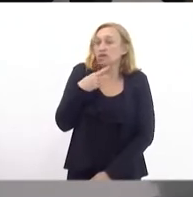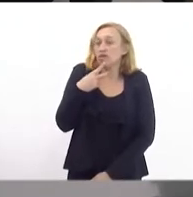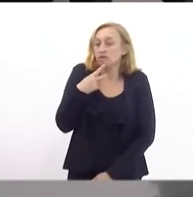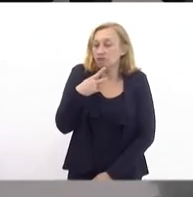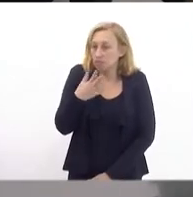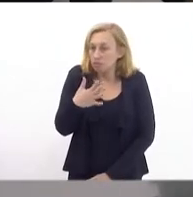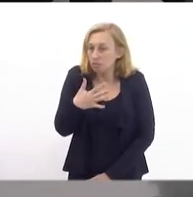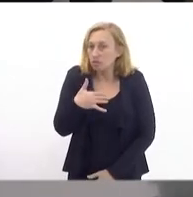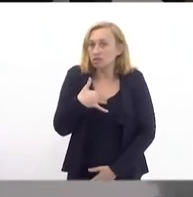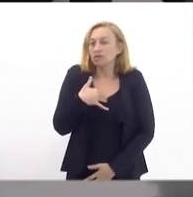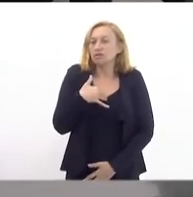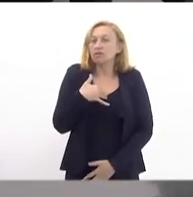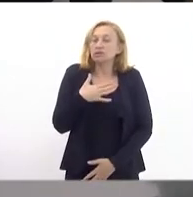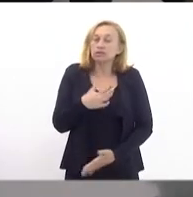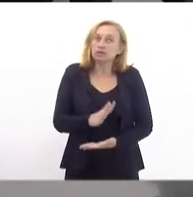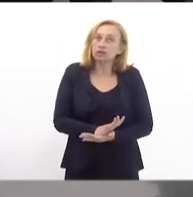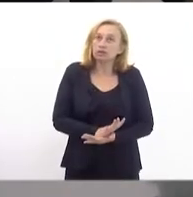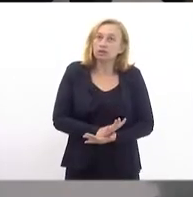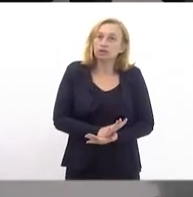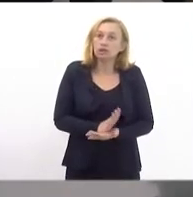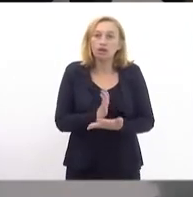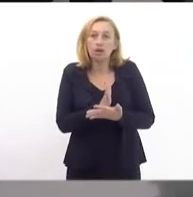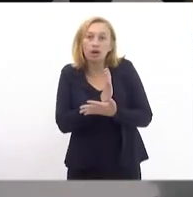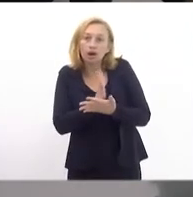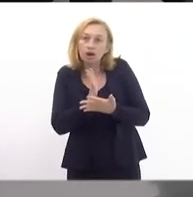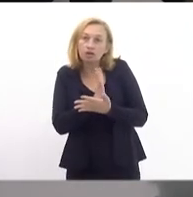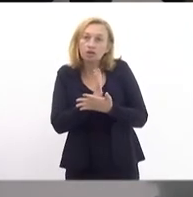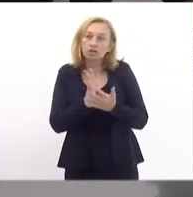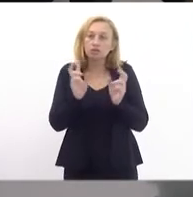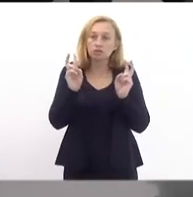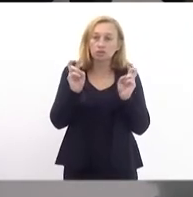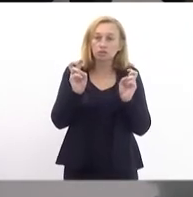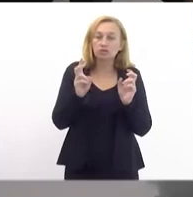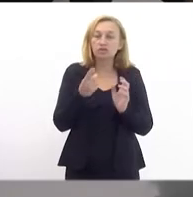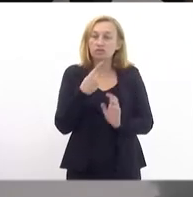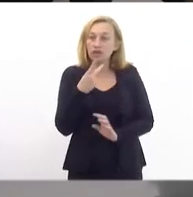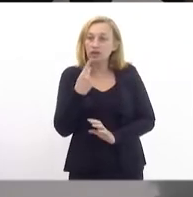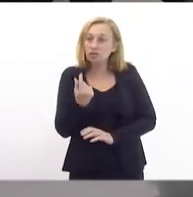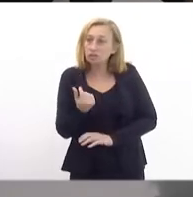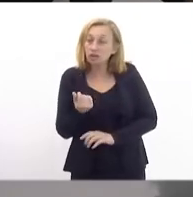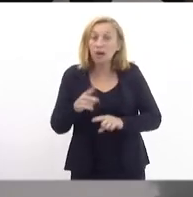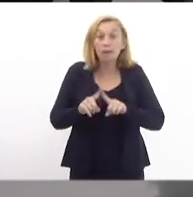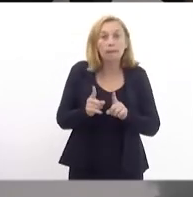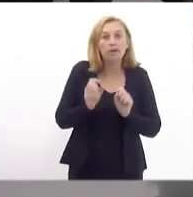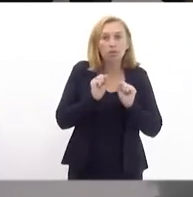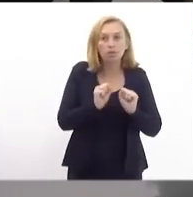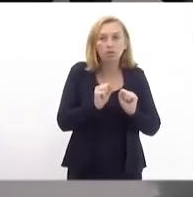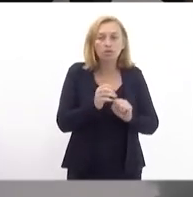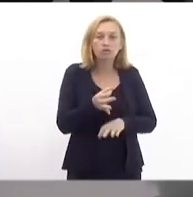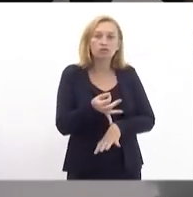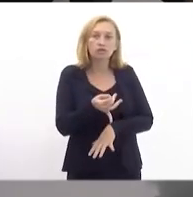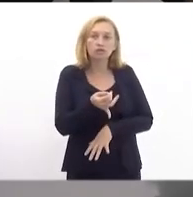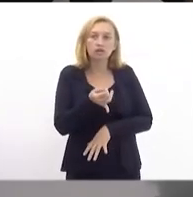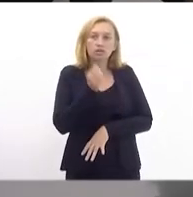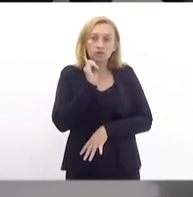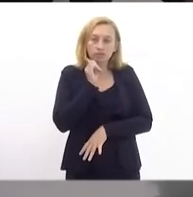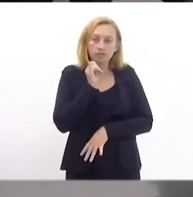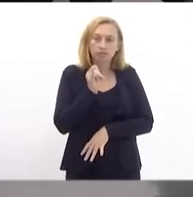além das prerrogativas que tangem à Câmara de Política Econômica Tarifária, mas eu posso te passar um depoimento.